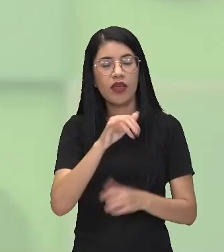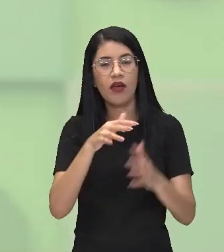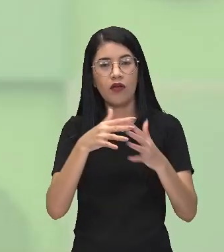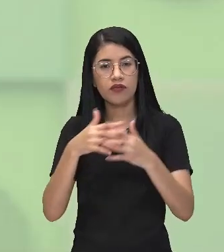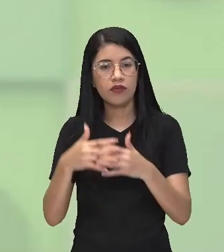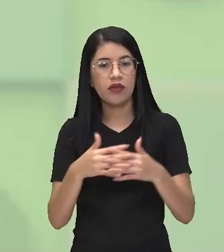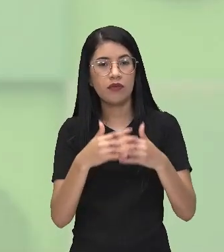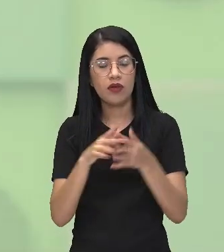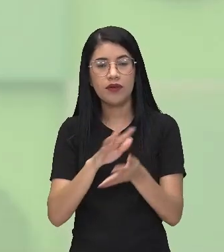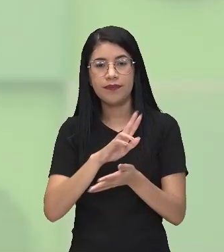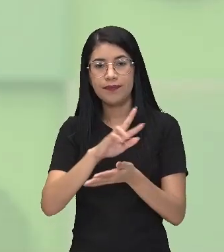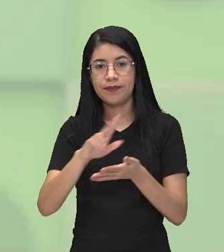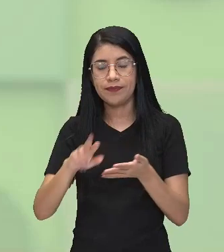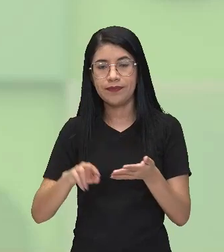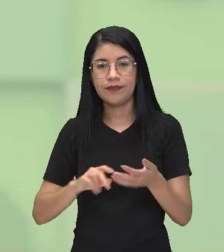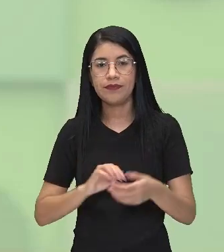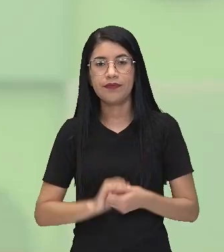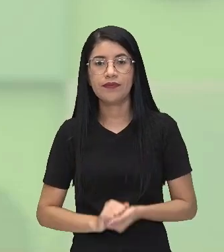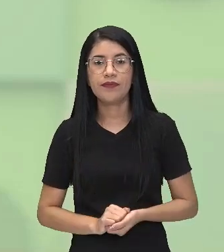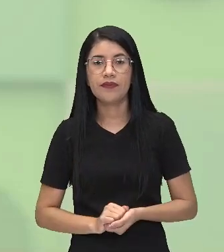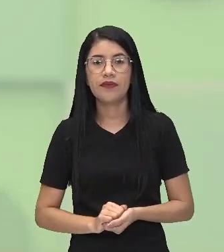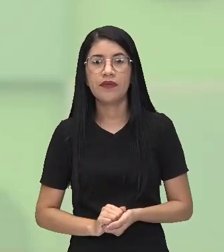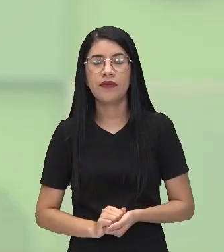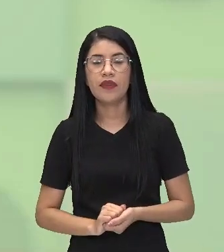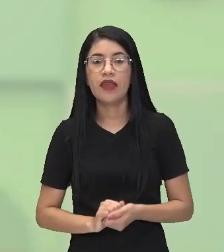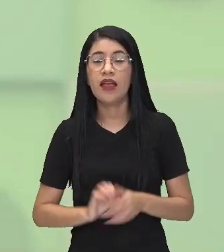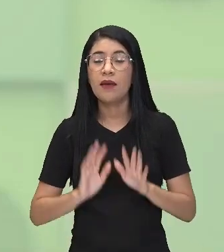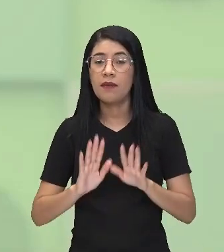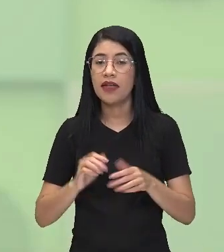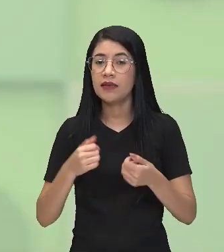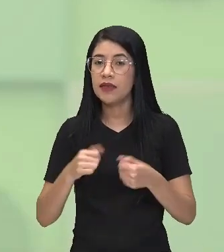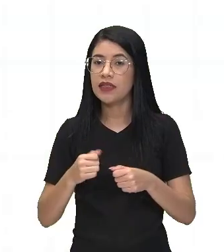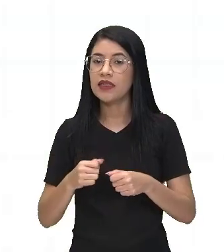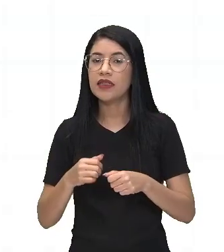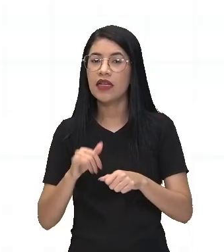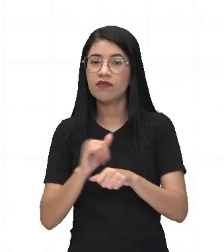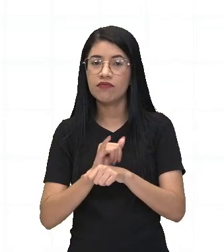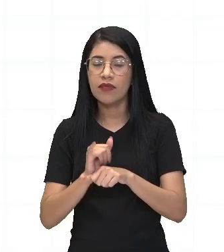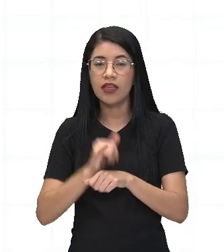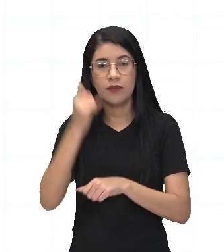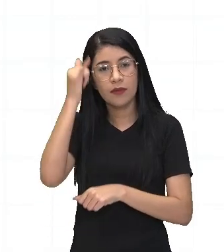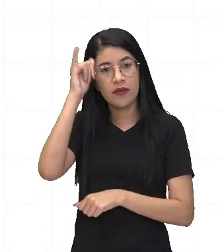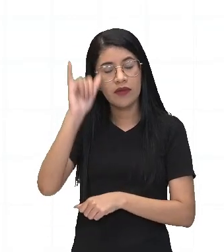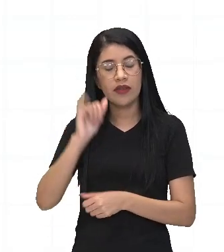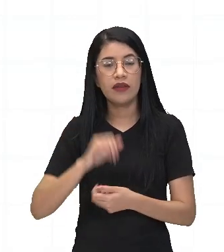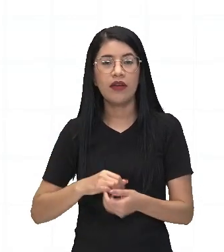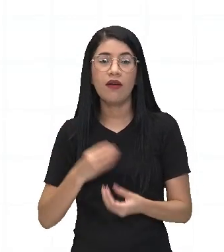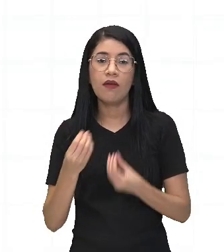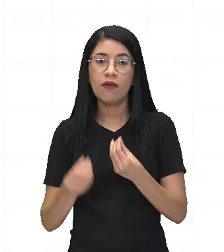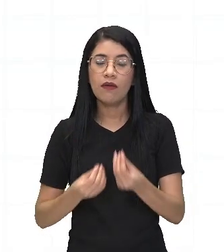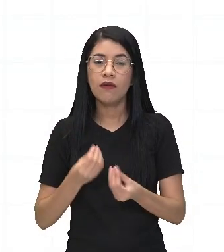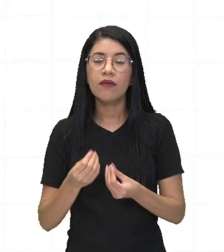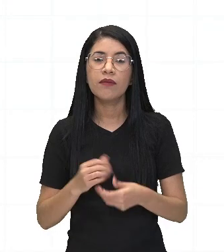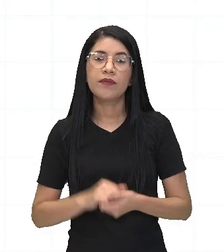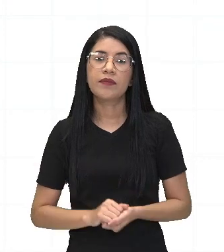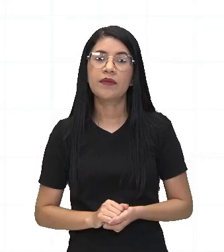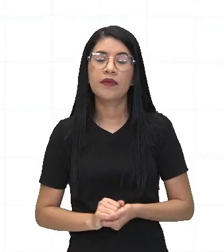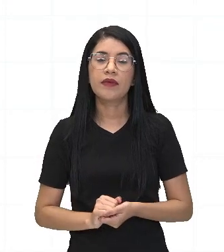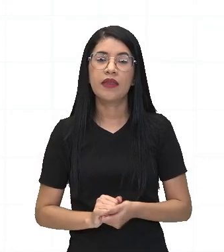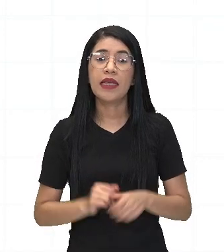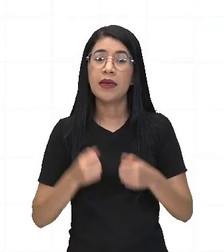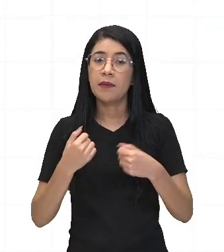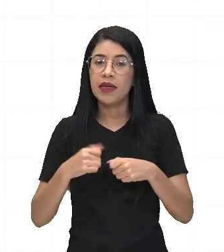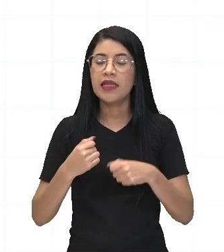para isso, são adotadas medidas de prevenção. Essas medidas de prevenção devem ser adotadas